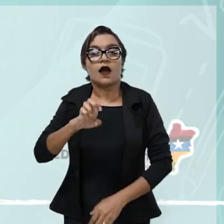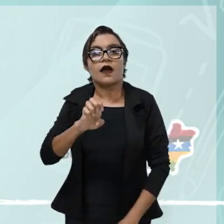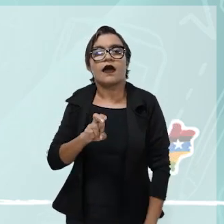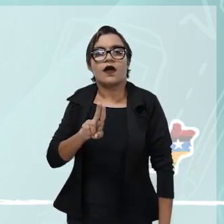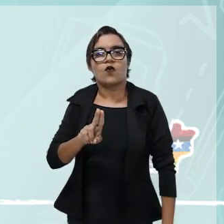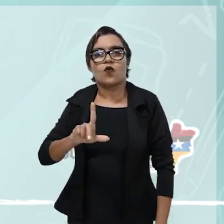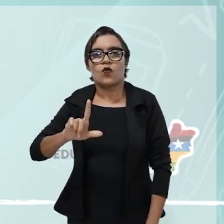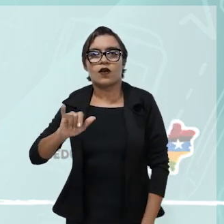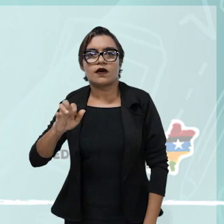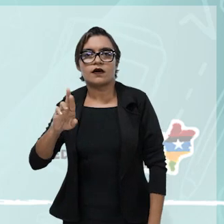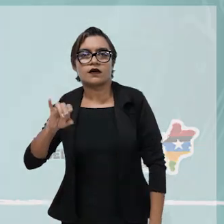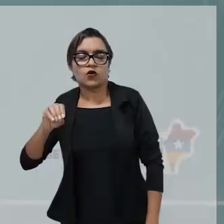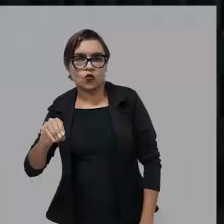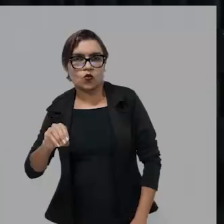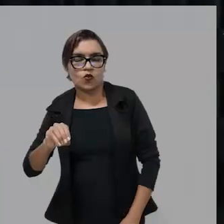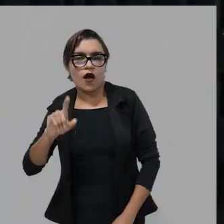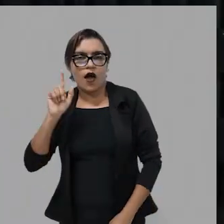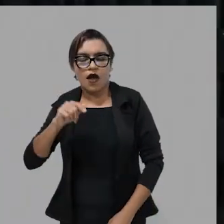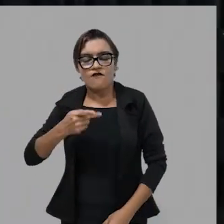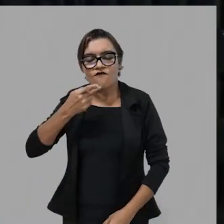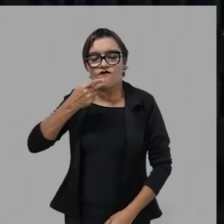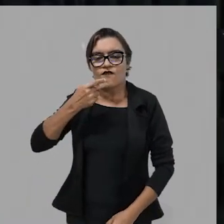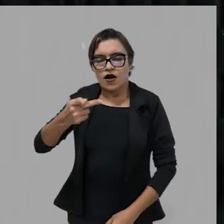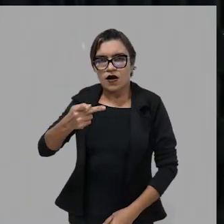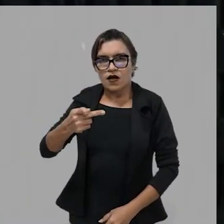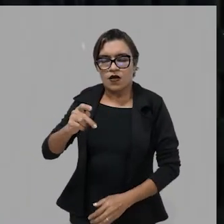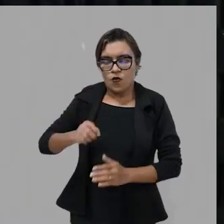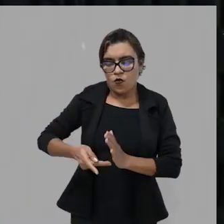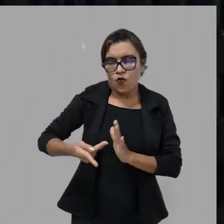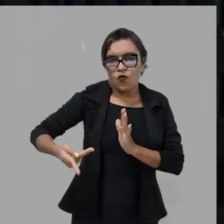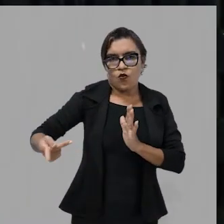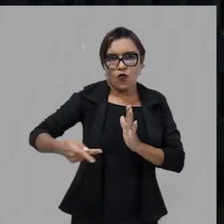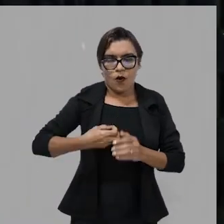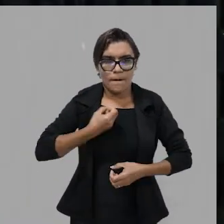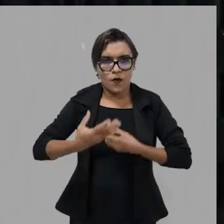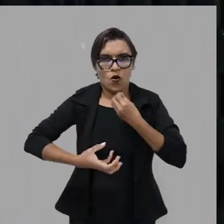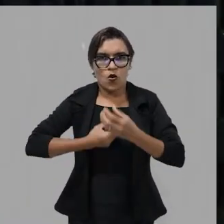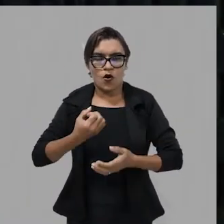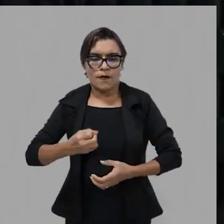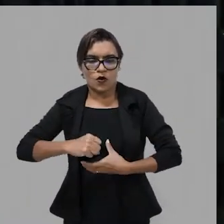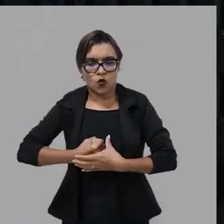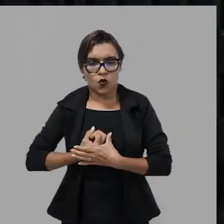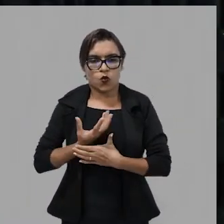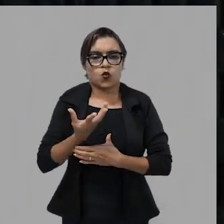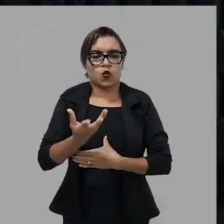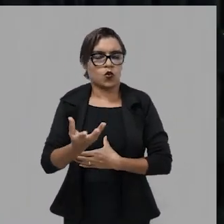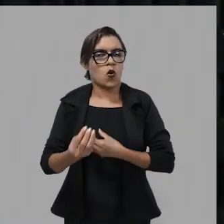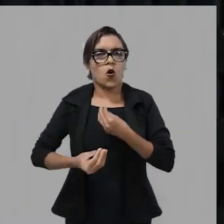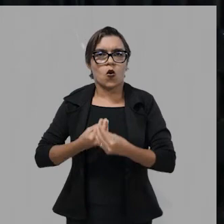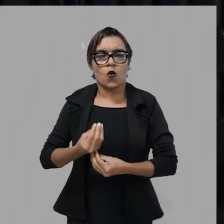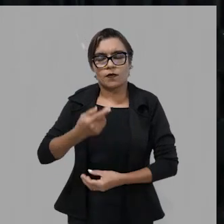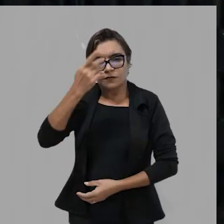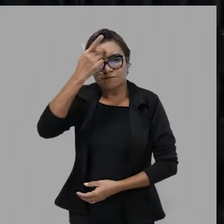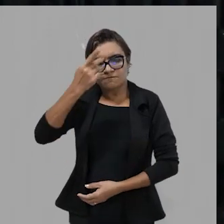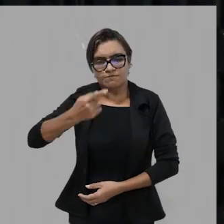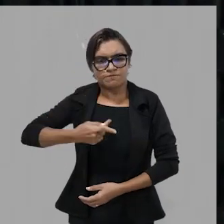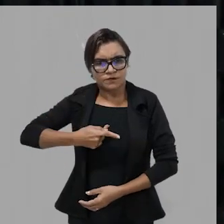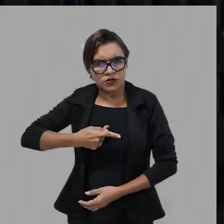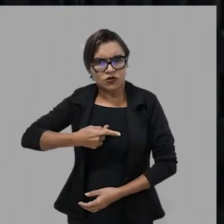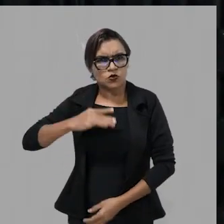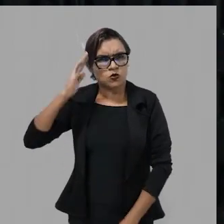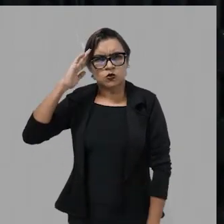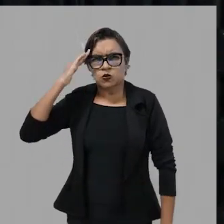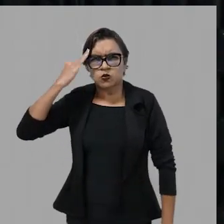voz ao poema, é aquele que fala ao poema. E quando ele diz assim, ó, comigo me desavim, comigo me